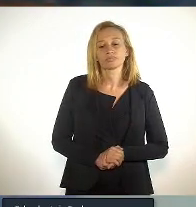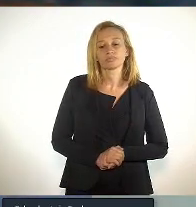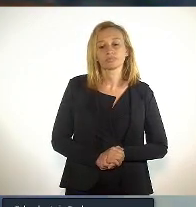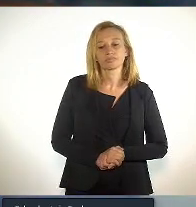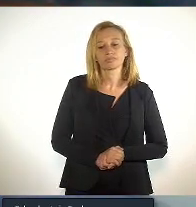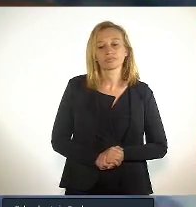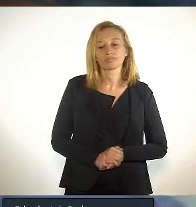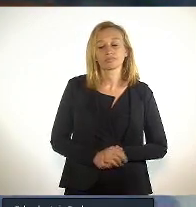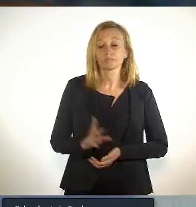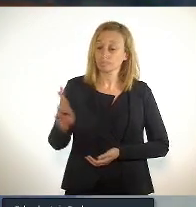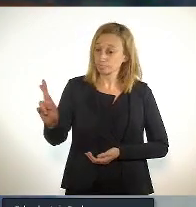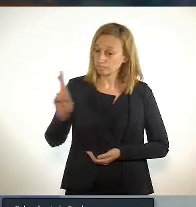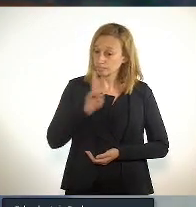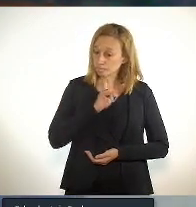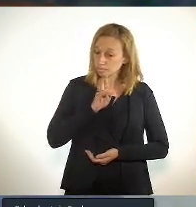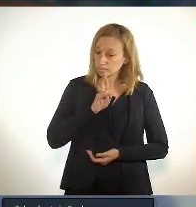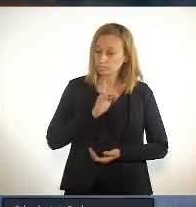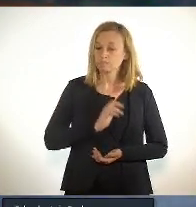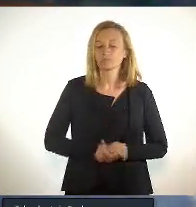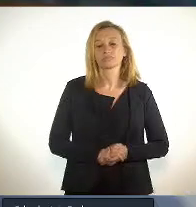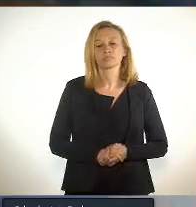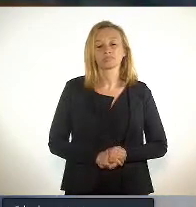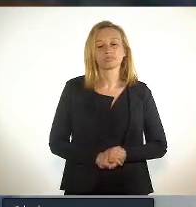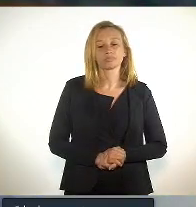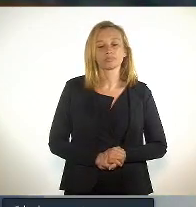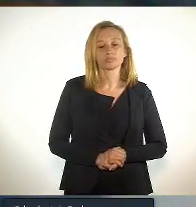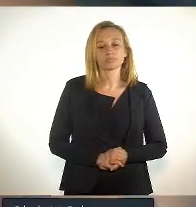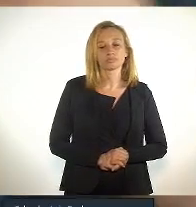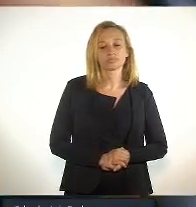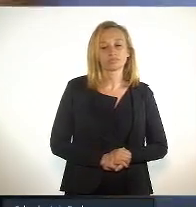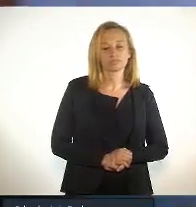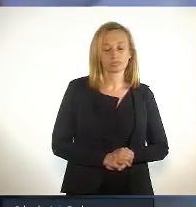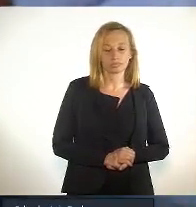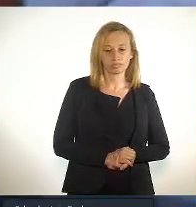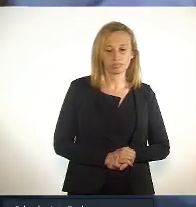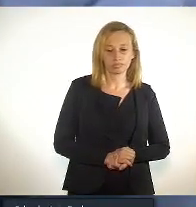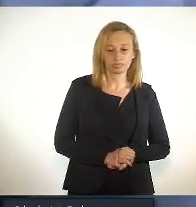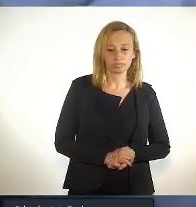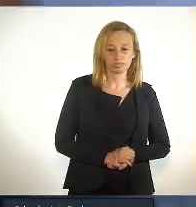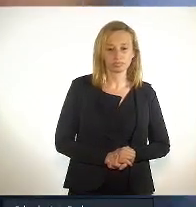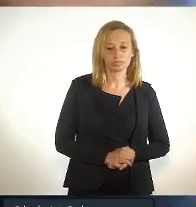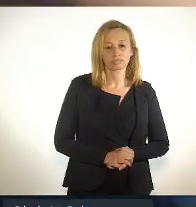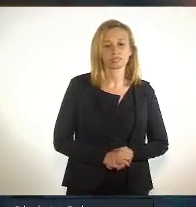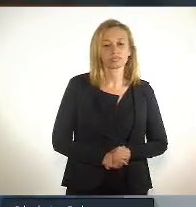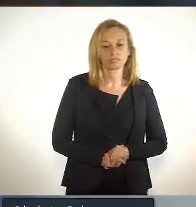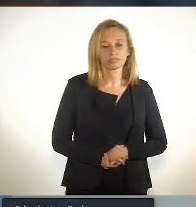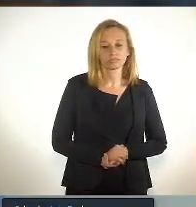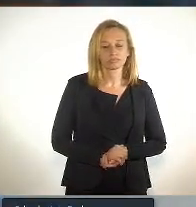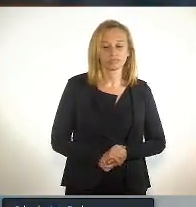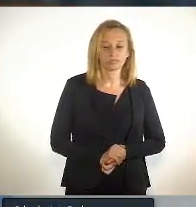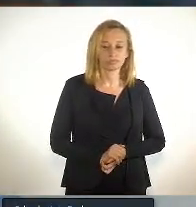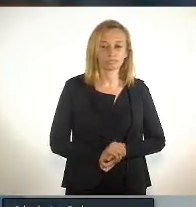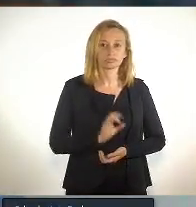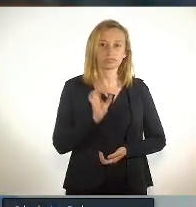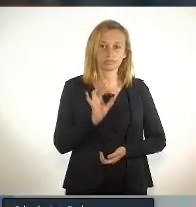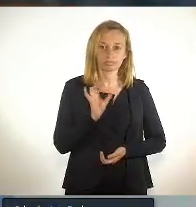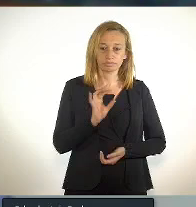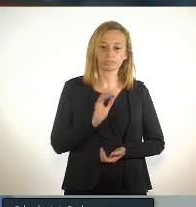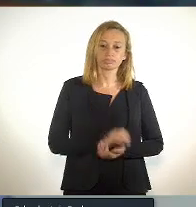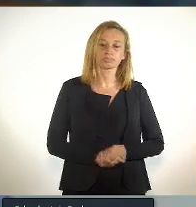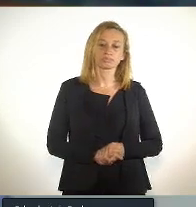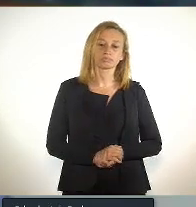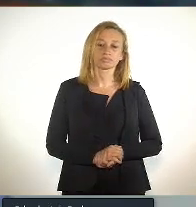a resposta ao pleito, para que não gere muita curiosidade, era só para ter novamente